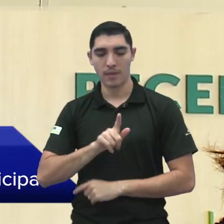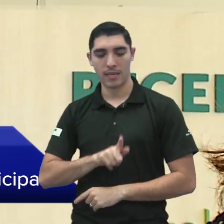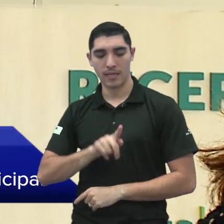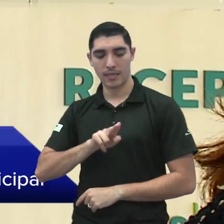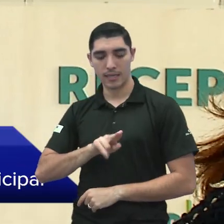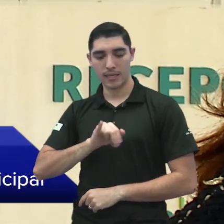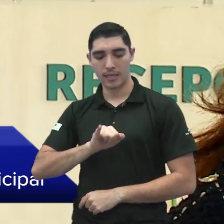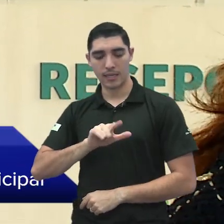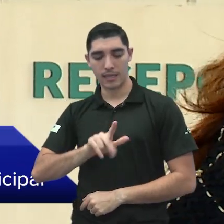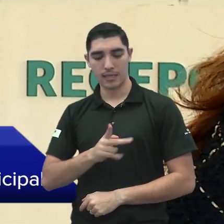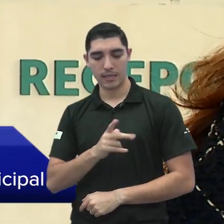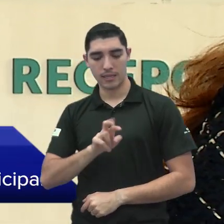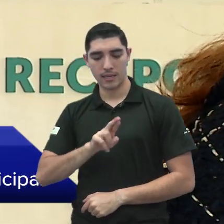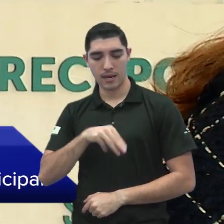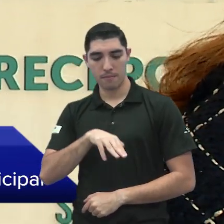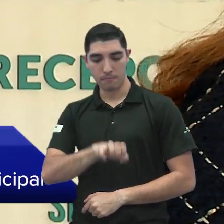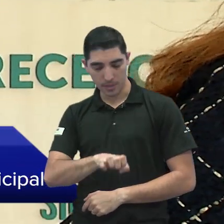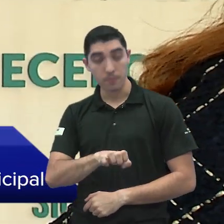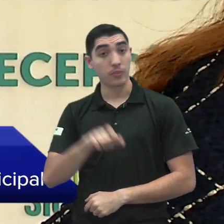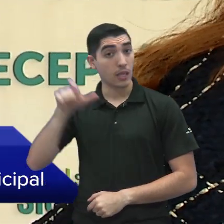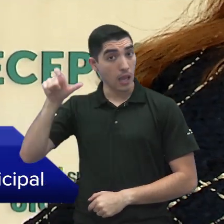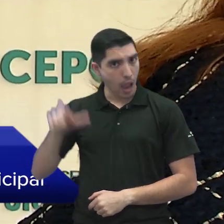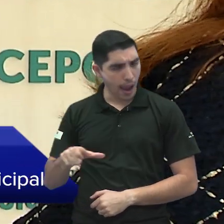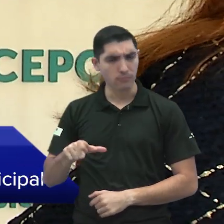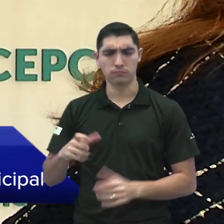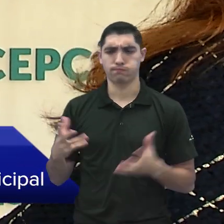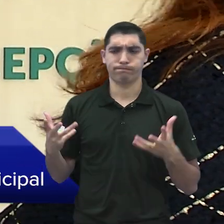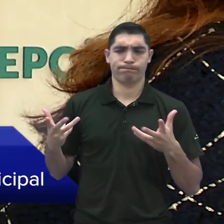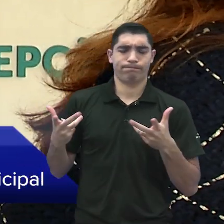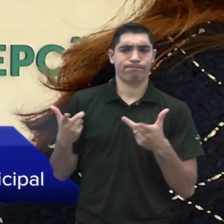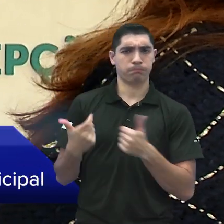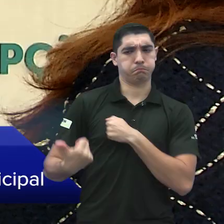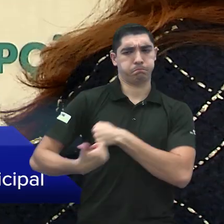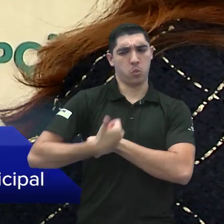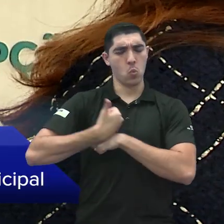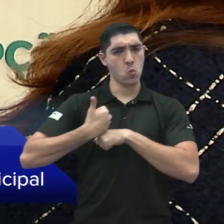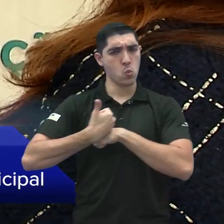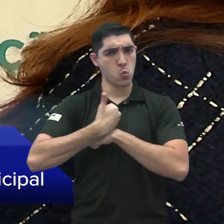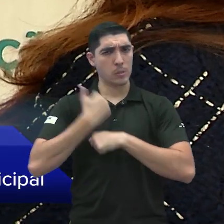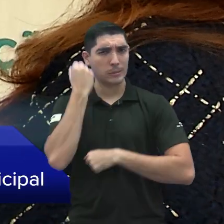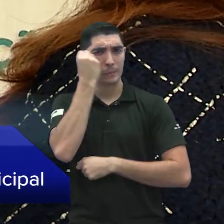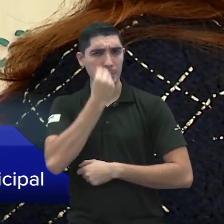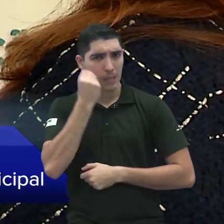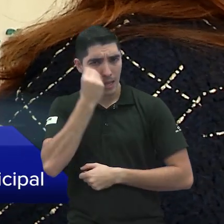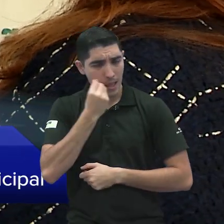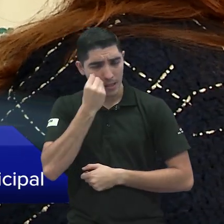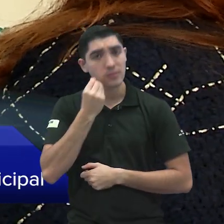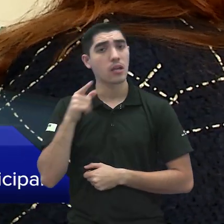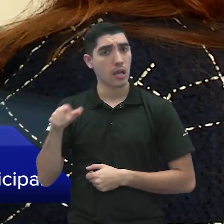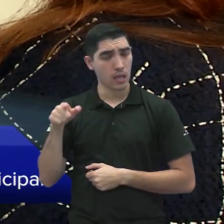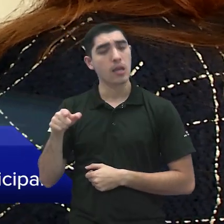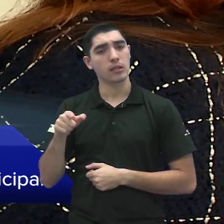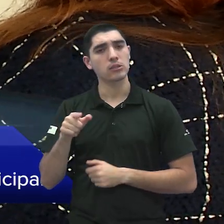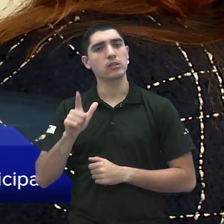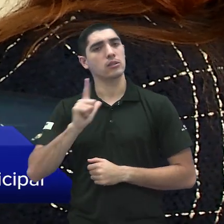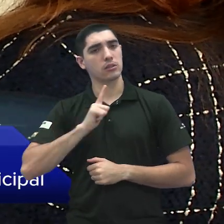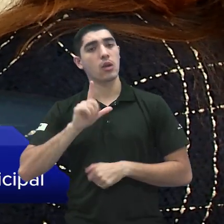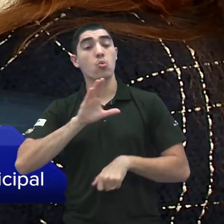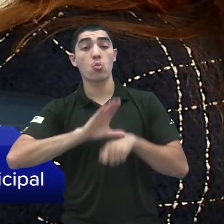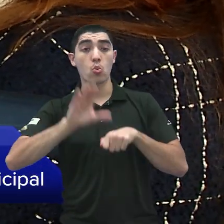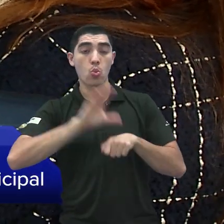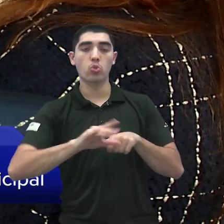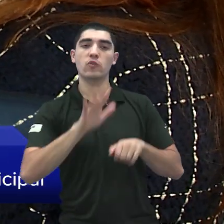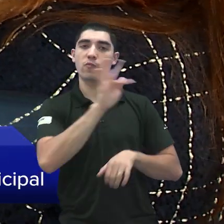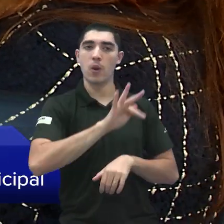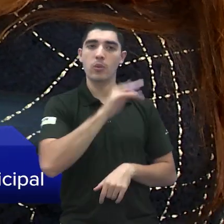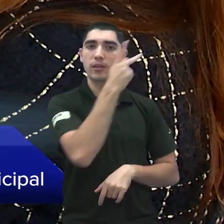pesquisador Guilherme Tozetto, é uma pessoa bastante preparada, ele tem aí um curso